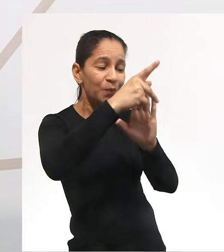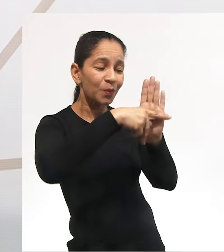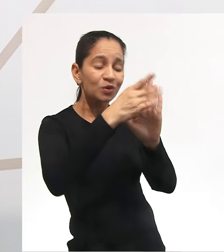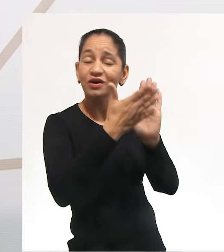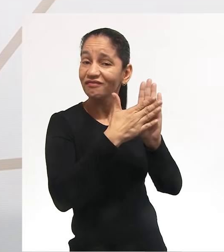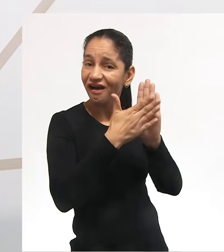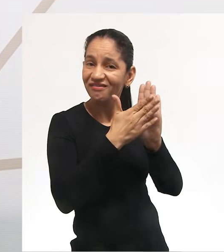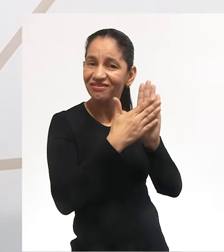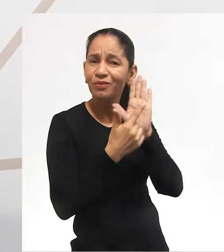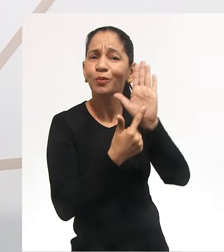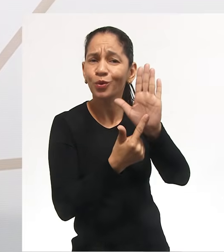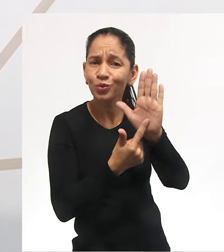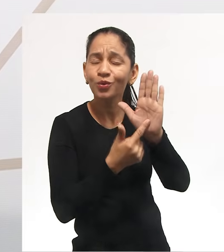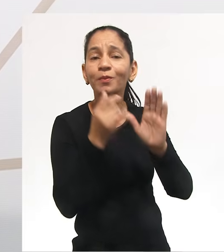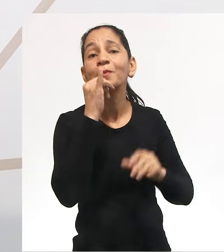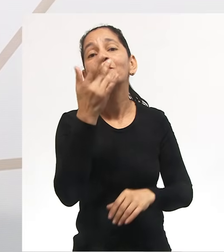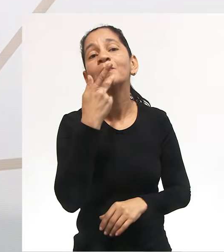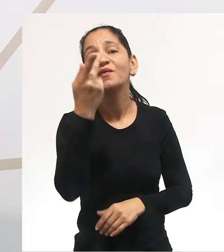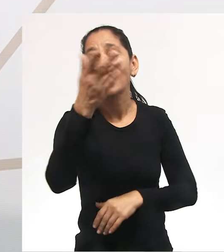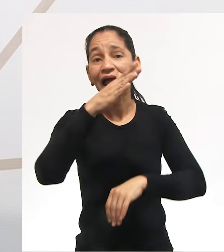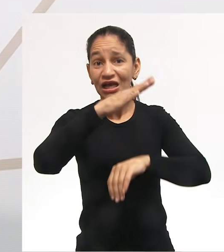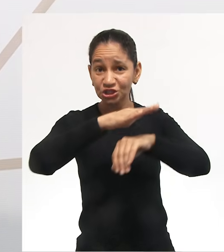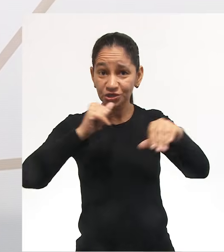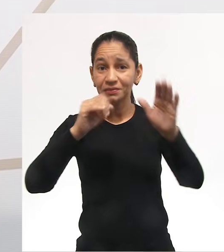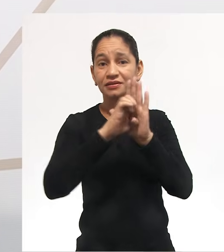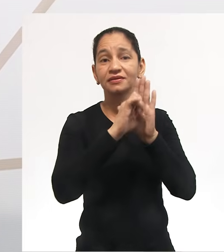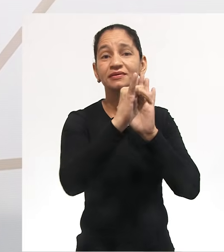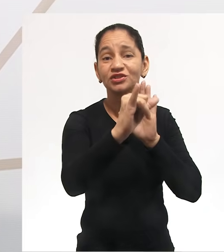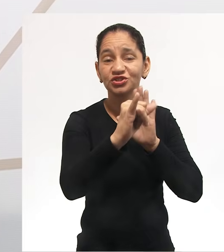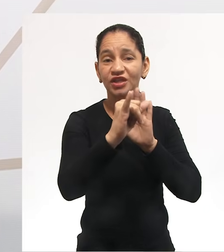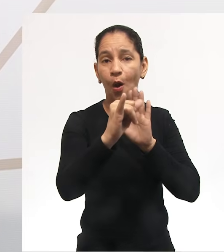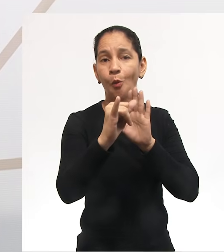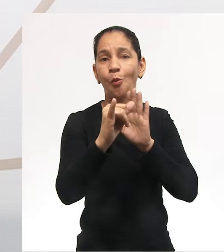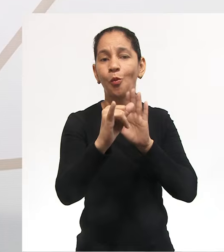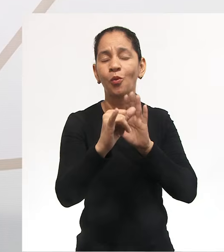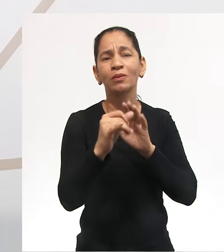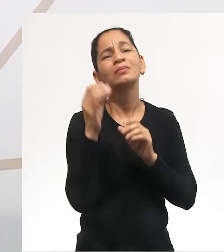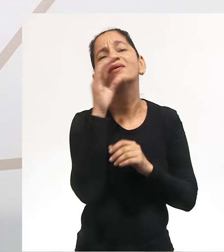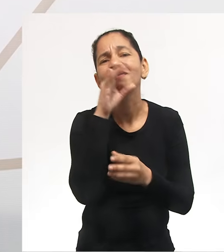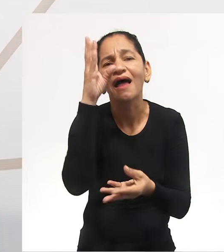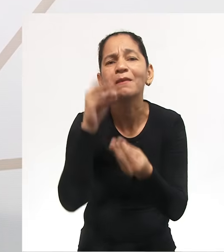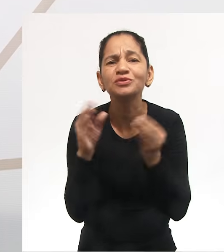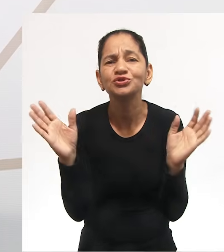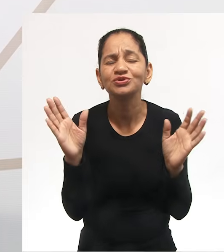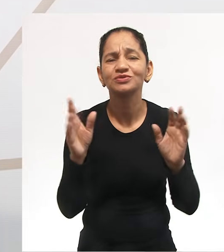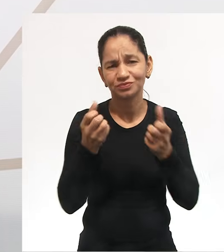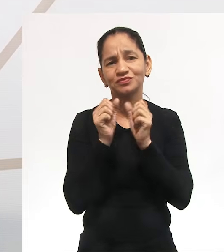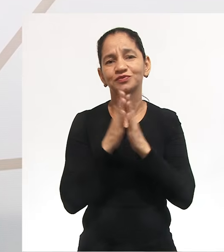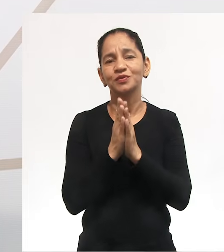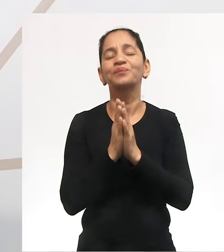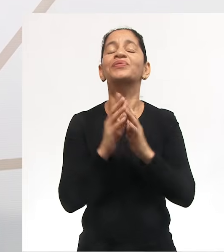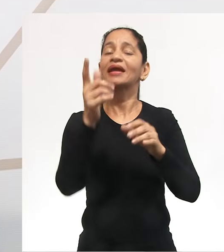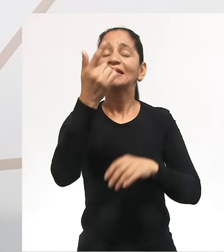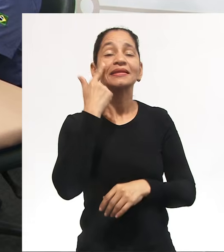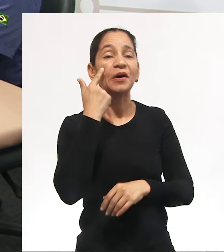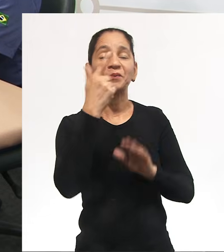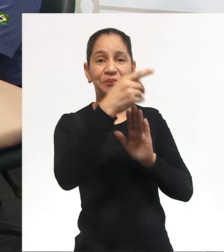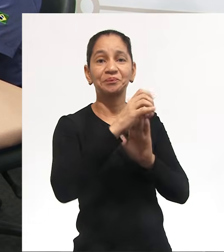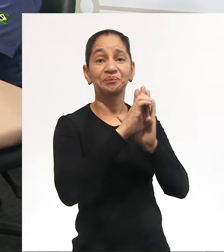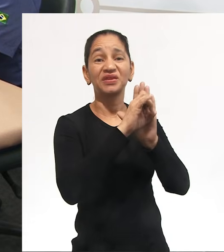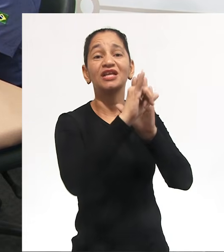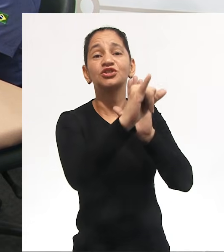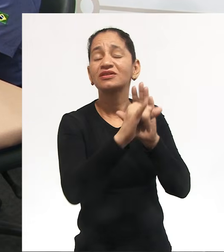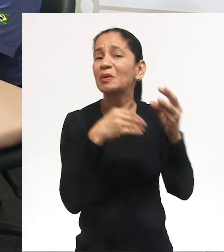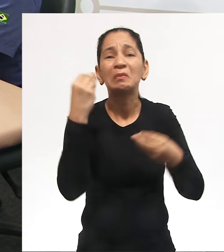projeto, porque assim, quando saiu como é que se diz, a chamada da submissão, eu posso falar rapidamente sobre isso? Pode,